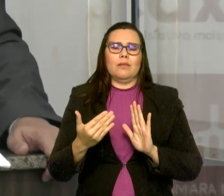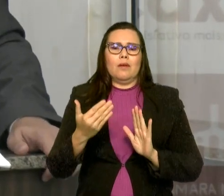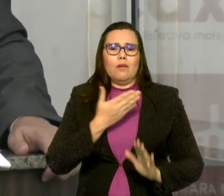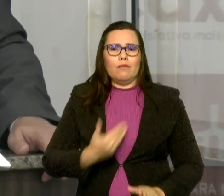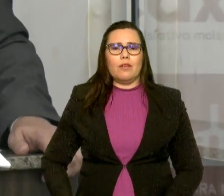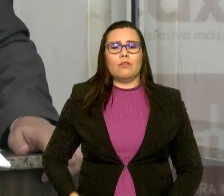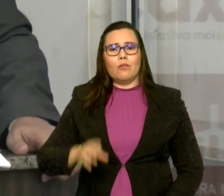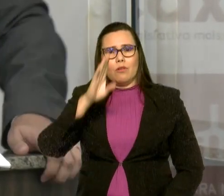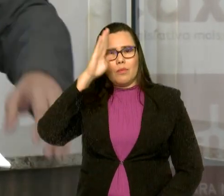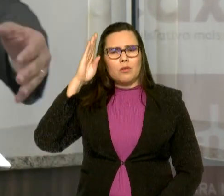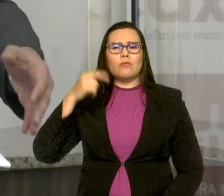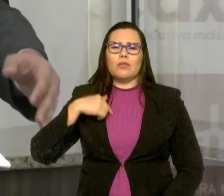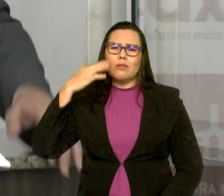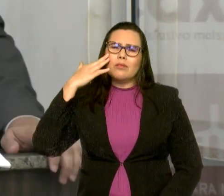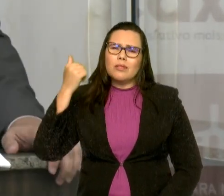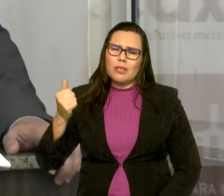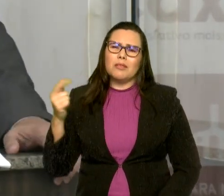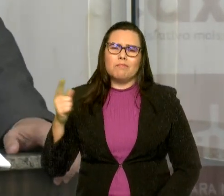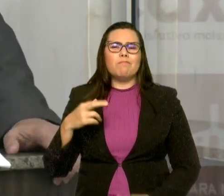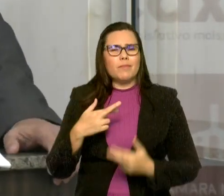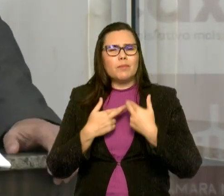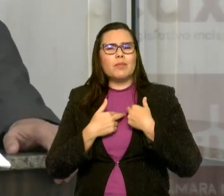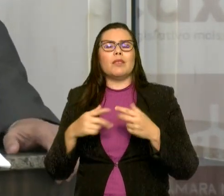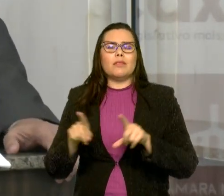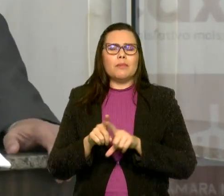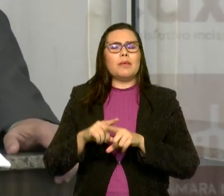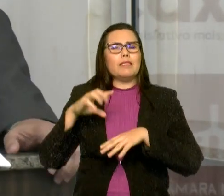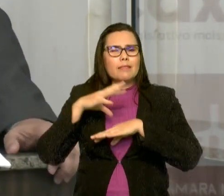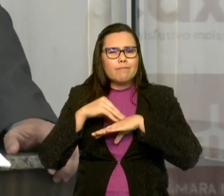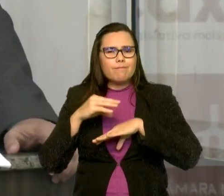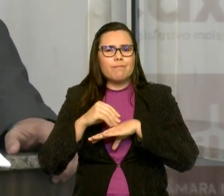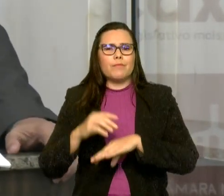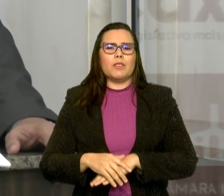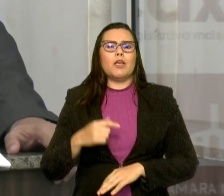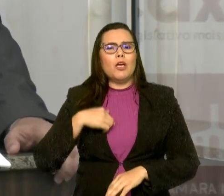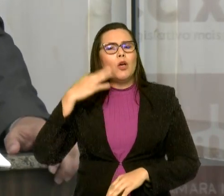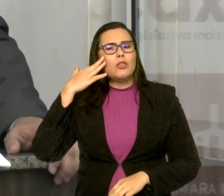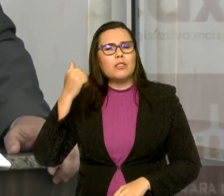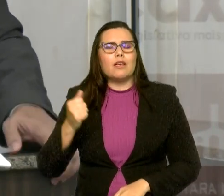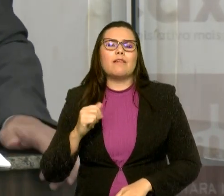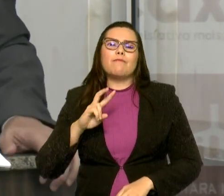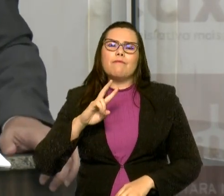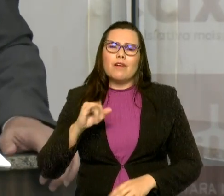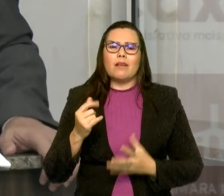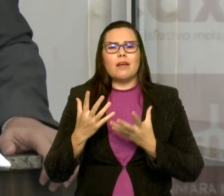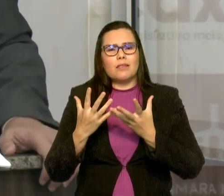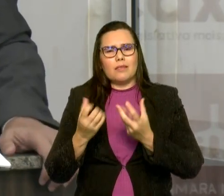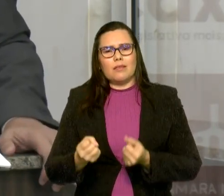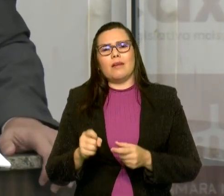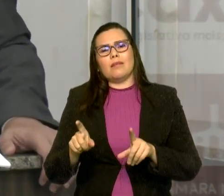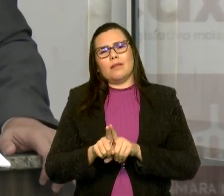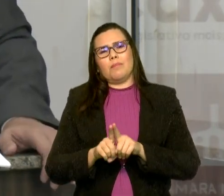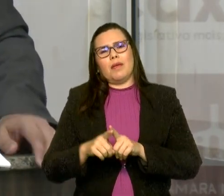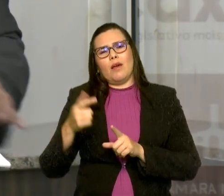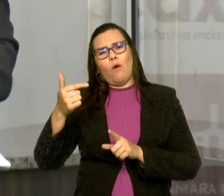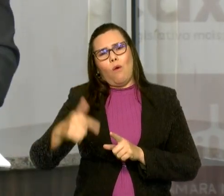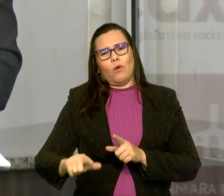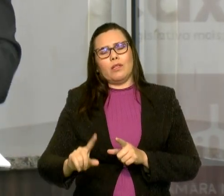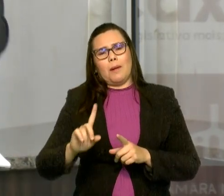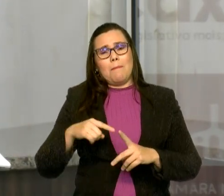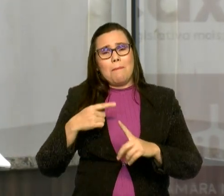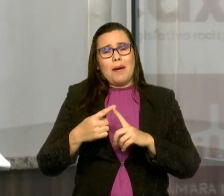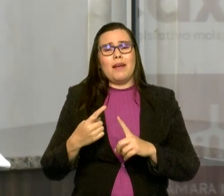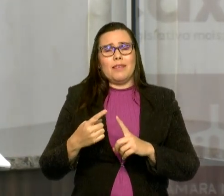que é, não só às demandas aqui de Caxias, mas de todo o estado do Maranhão, eu tenho certeza que acolherá mais essa indicação aqui da Assembleia